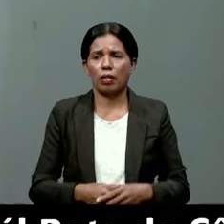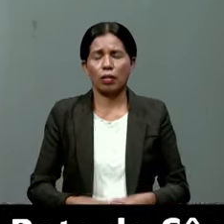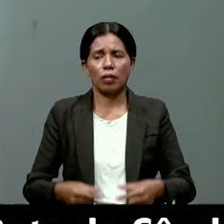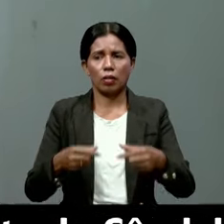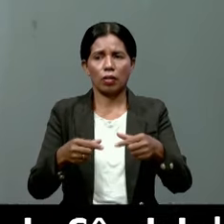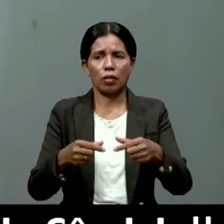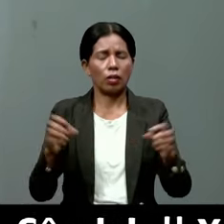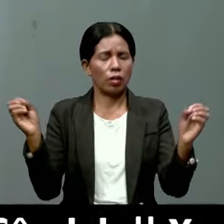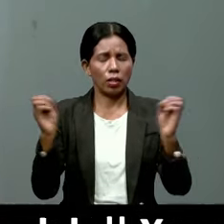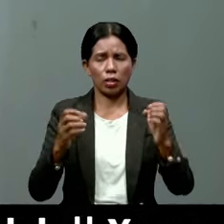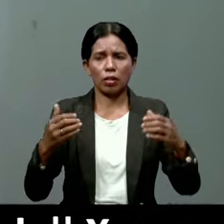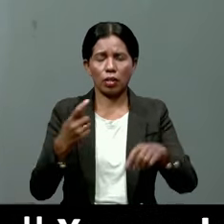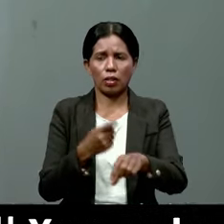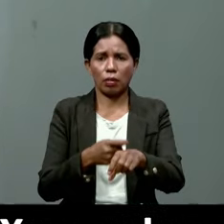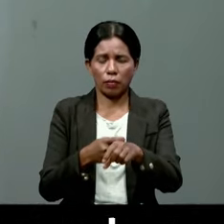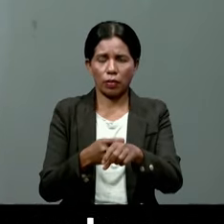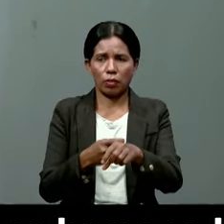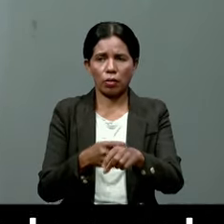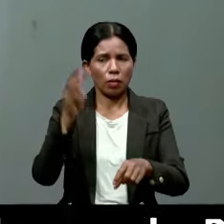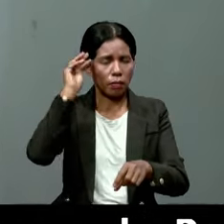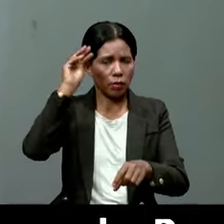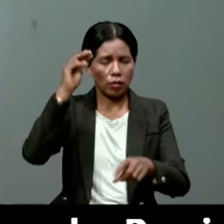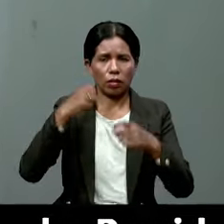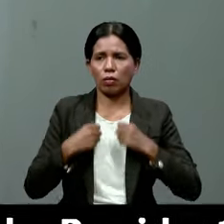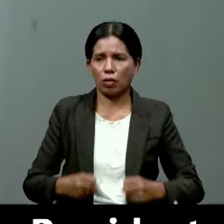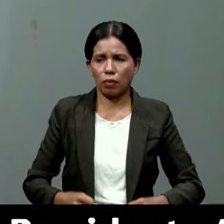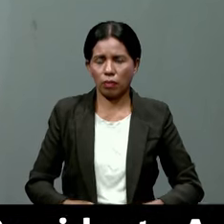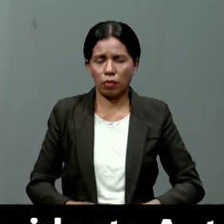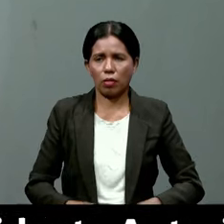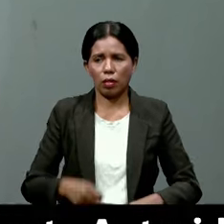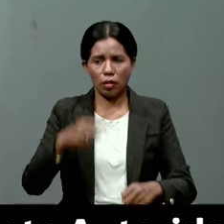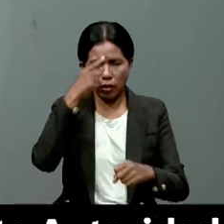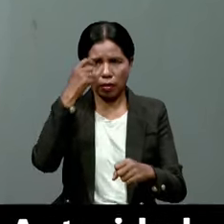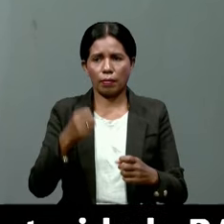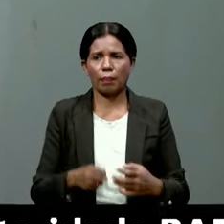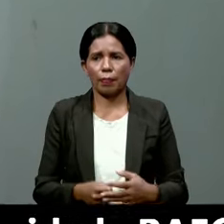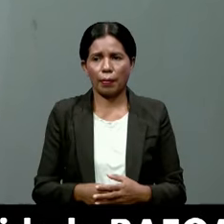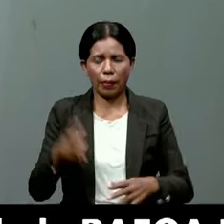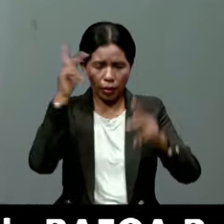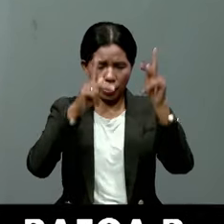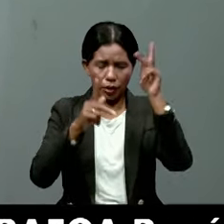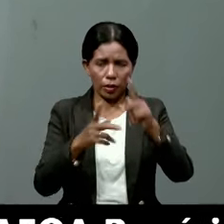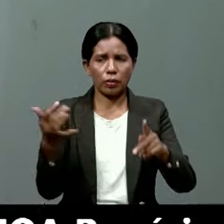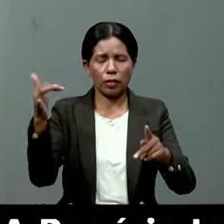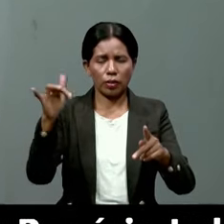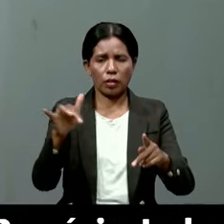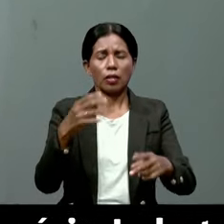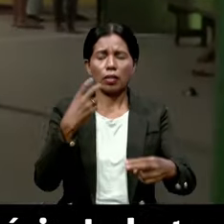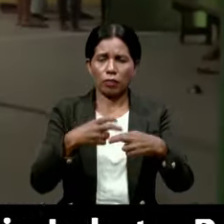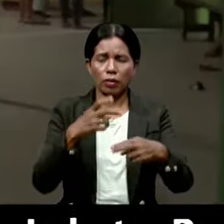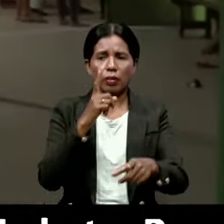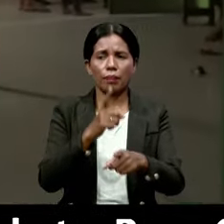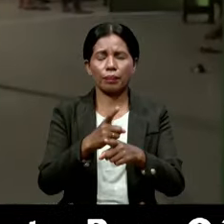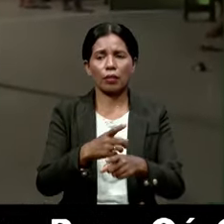la iha tan tolerancia ba Ministério Saúde ona tamba caso sir hanesa ne grave te tebes. Caso